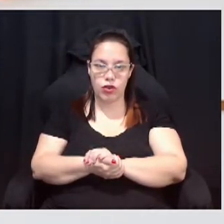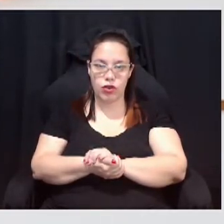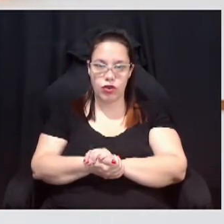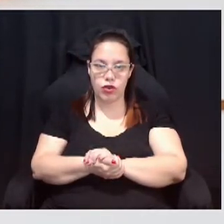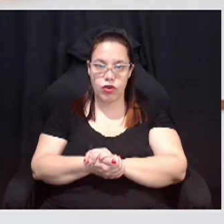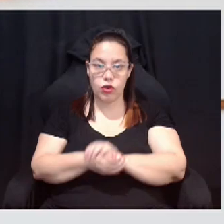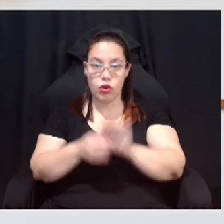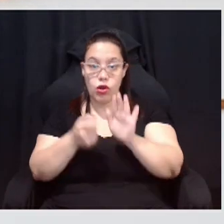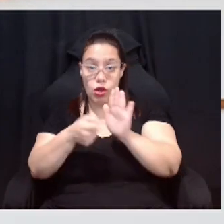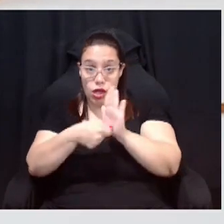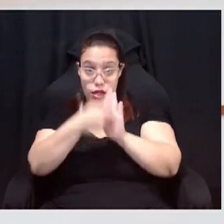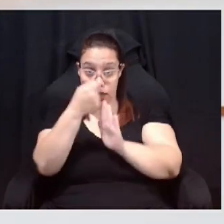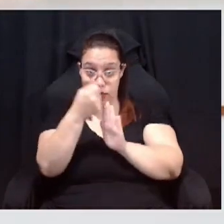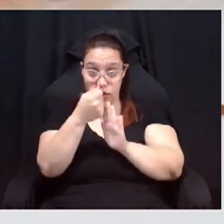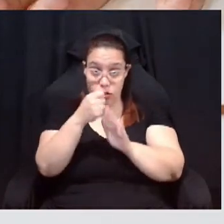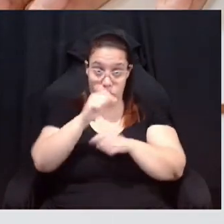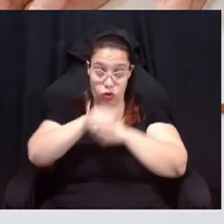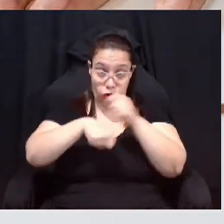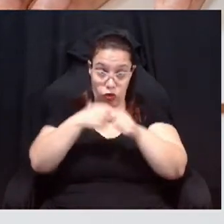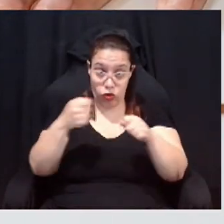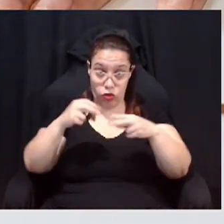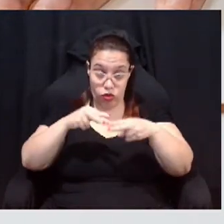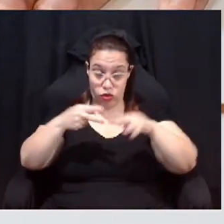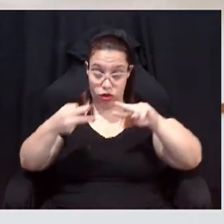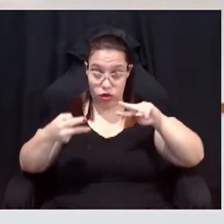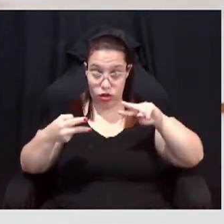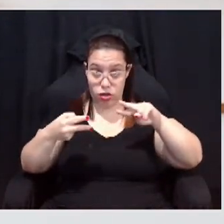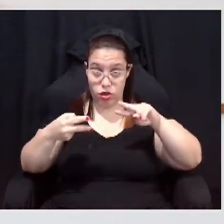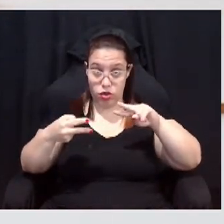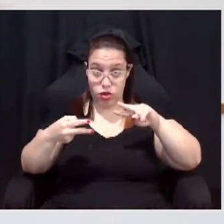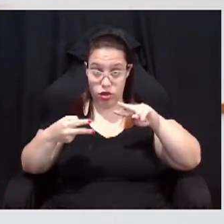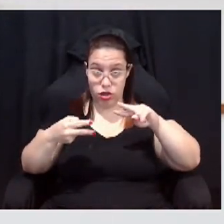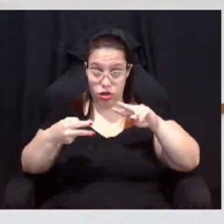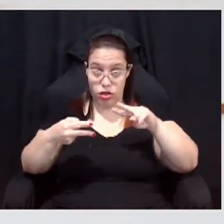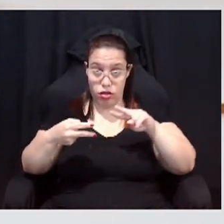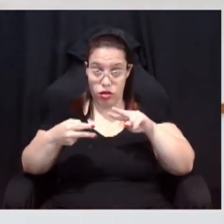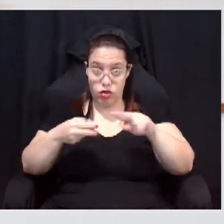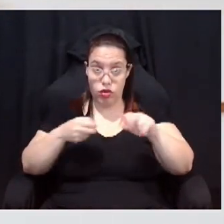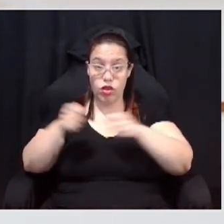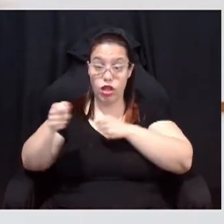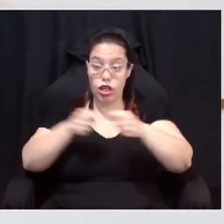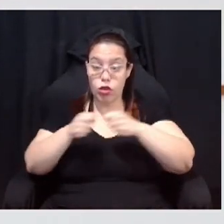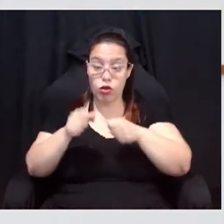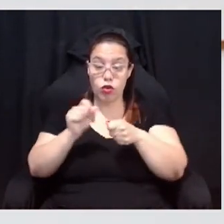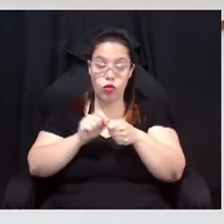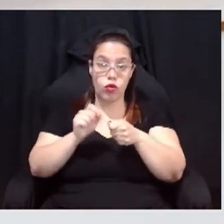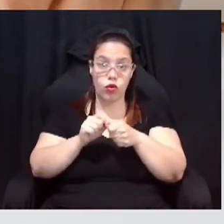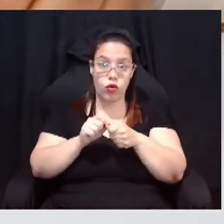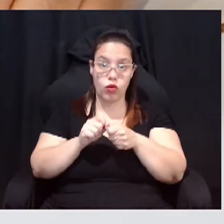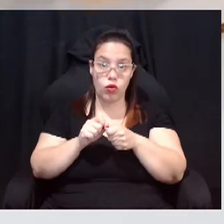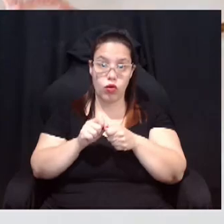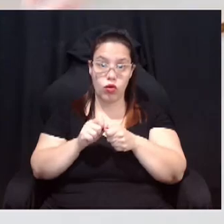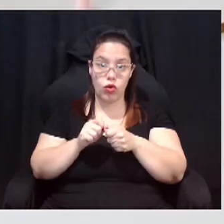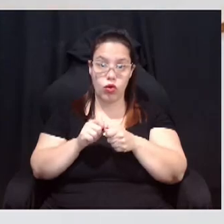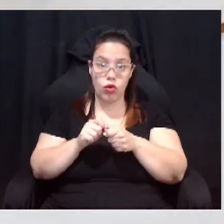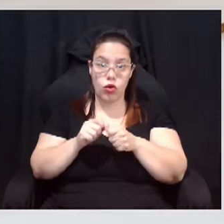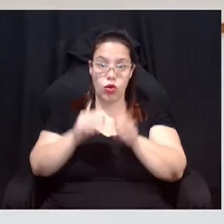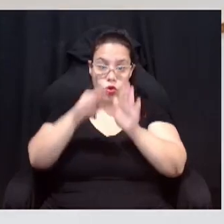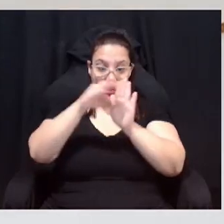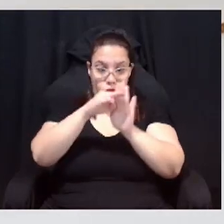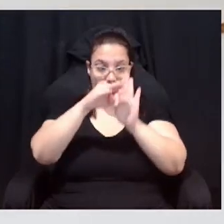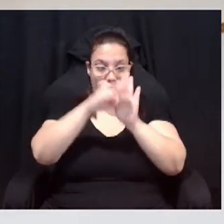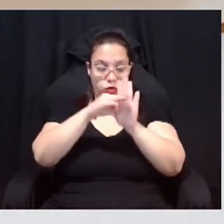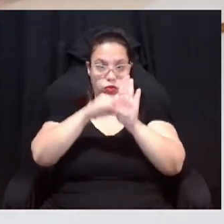primeira parte do nó DNA. E o nó DNA é uma sequência desse movimento que a gente fez, um debaixo do outro, tá? Então eu vou